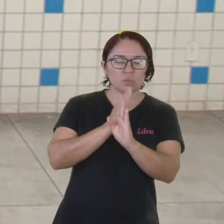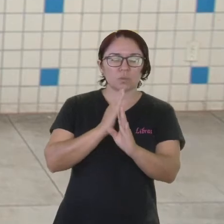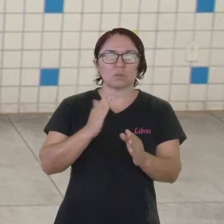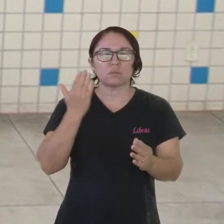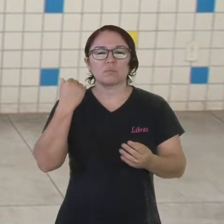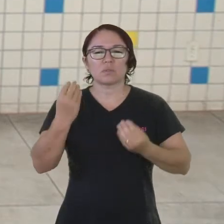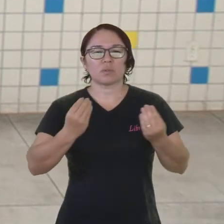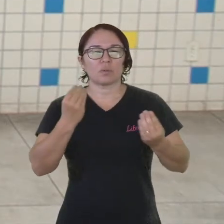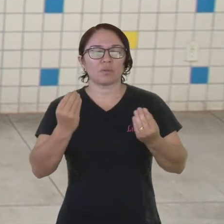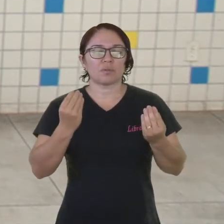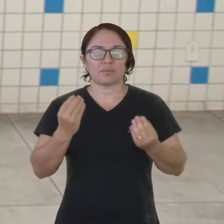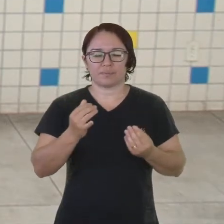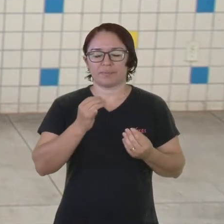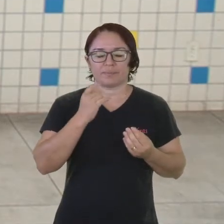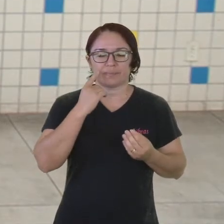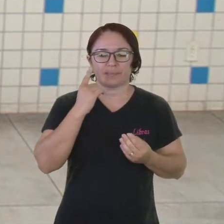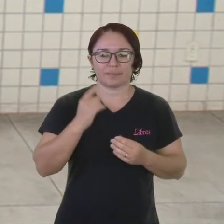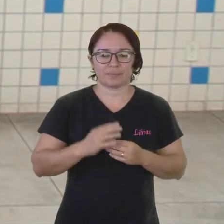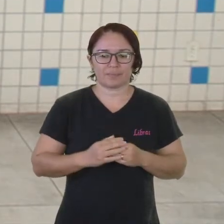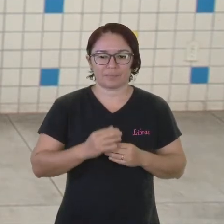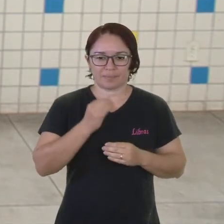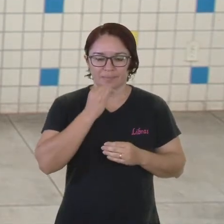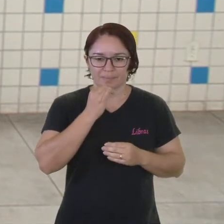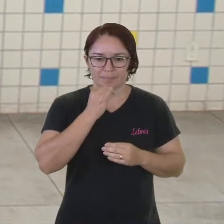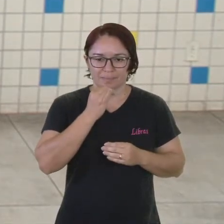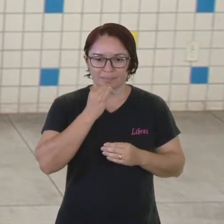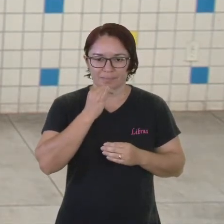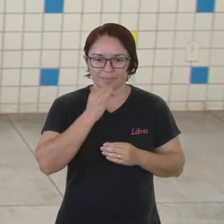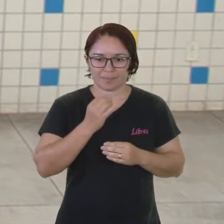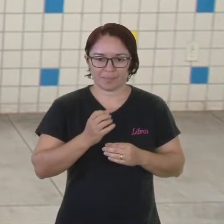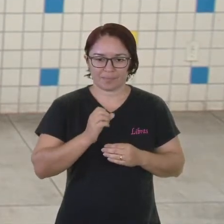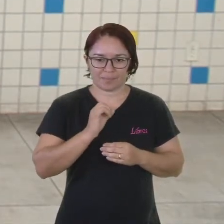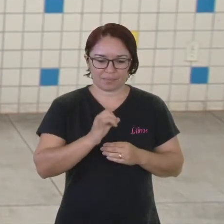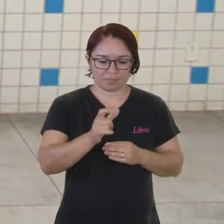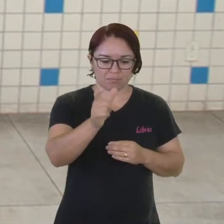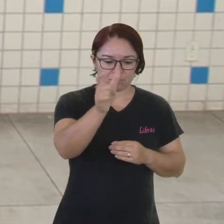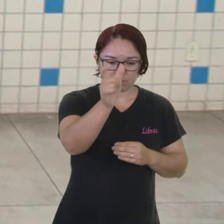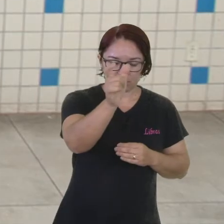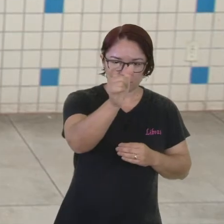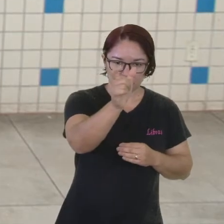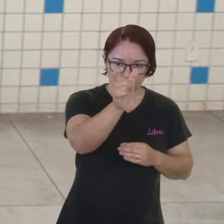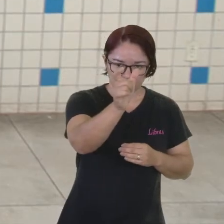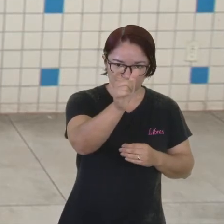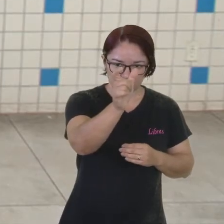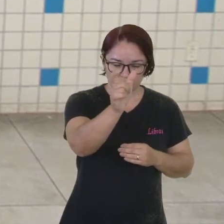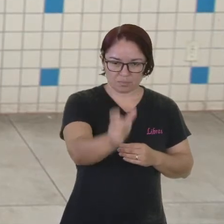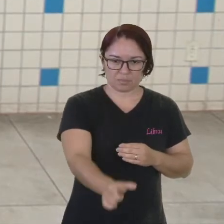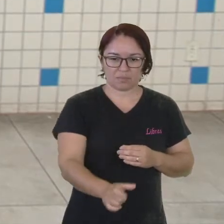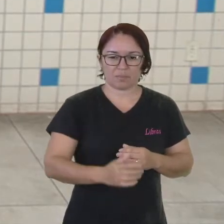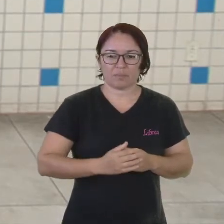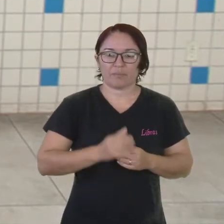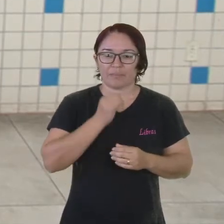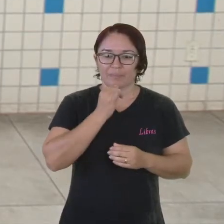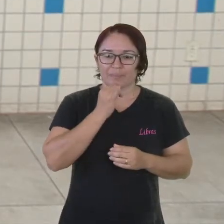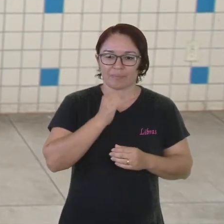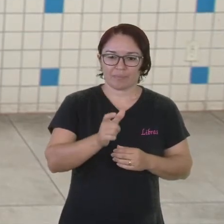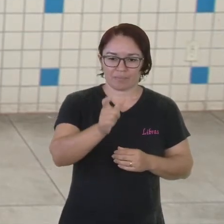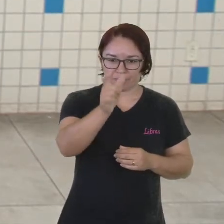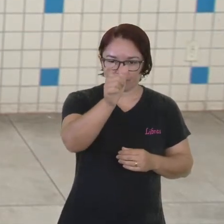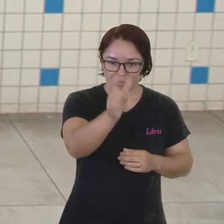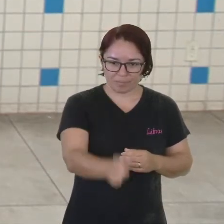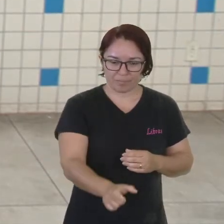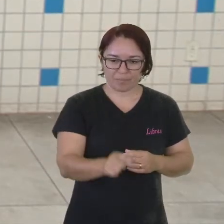Acompanhe. Quando o personagem, o narrador, conta o que alguém disse, usando as suas próprias